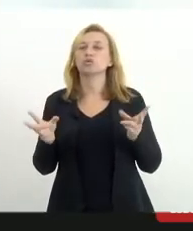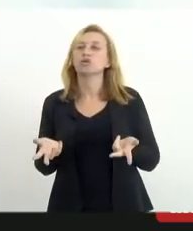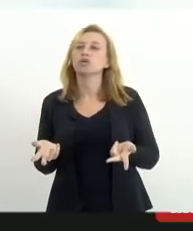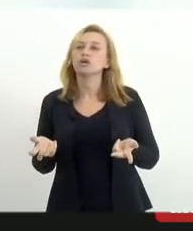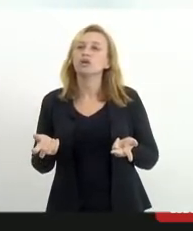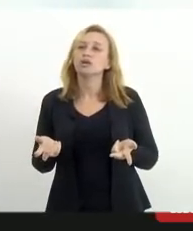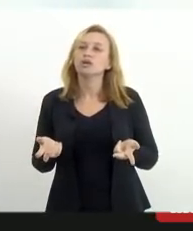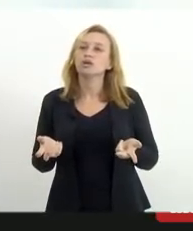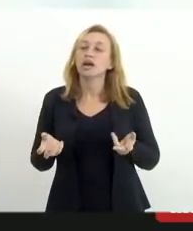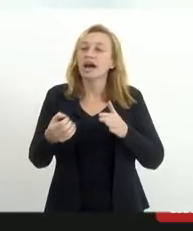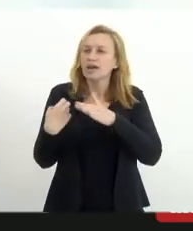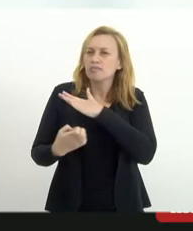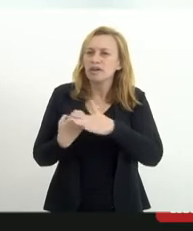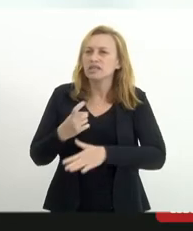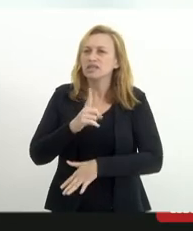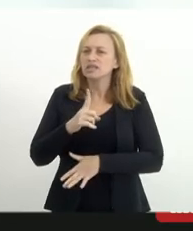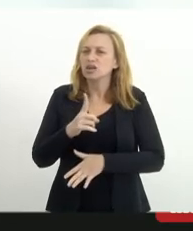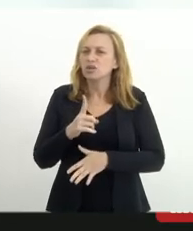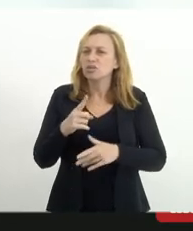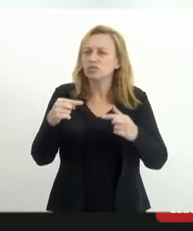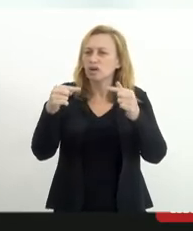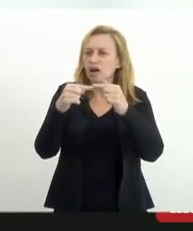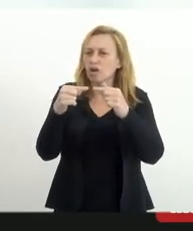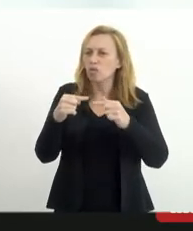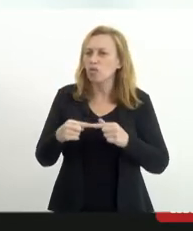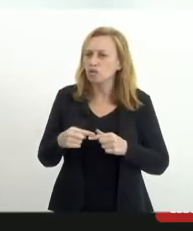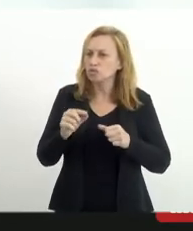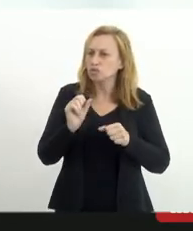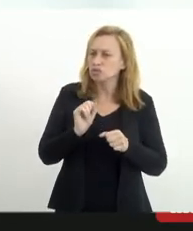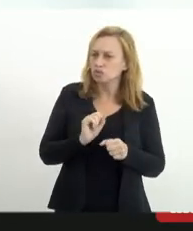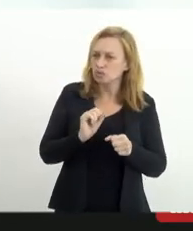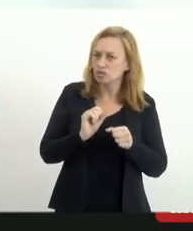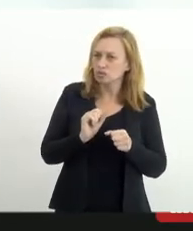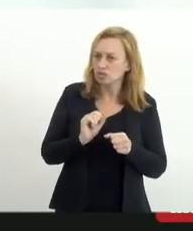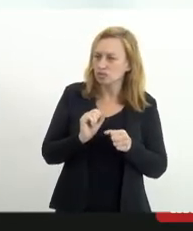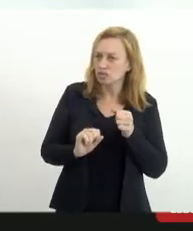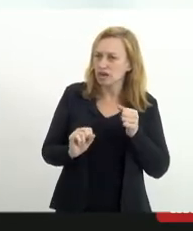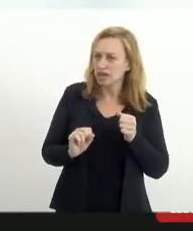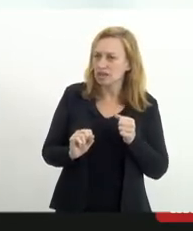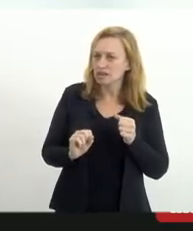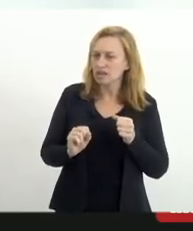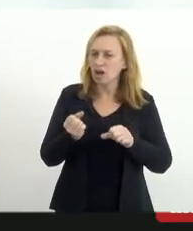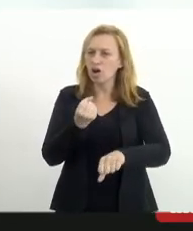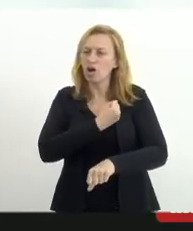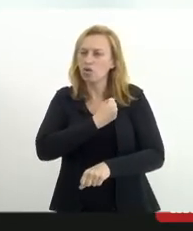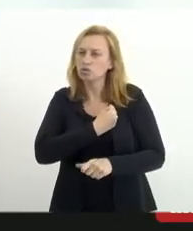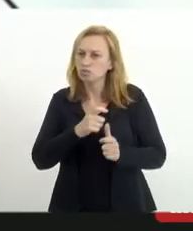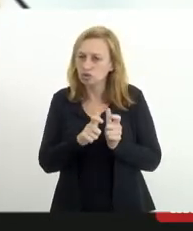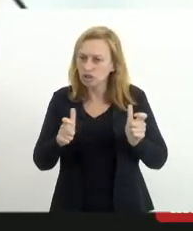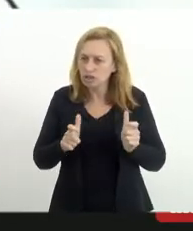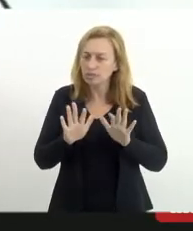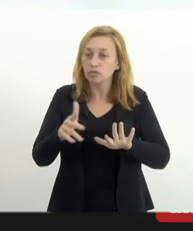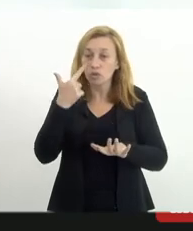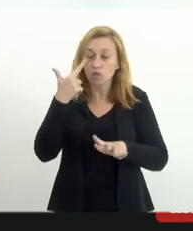pretéritas, a empresa não efetua acordo em relação à demanda? Estou lendo essas